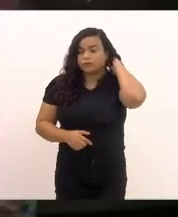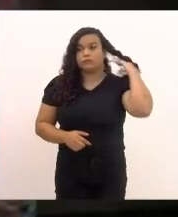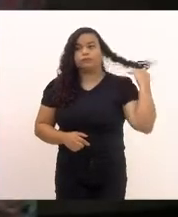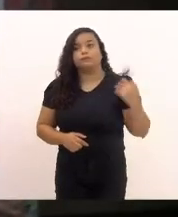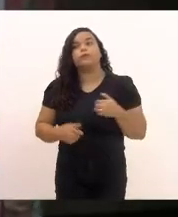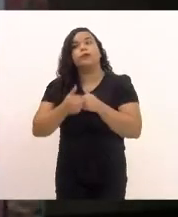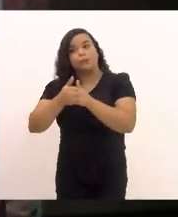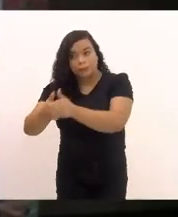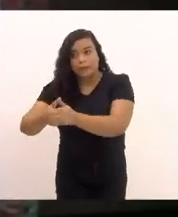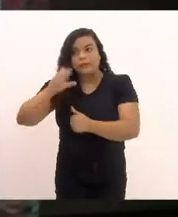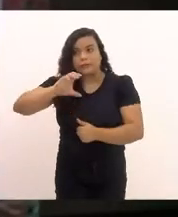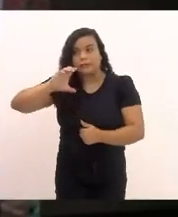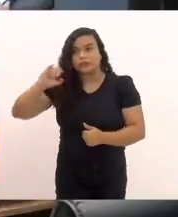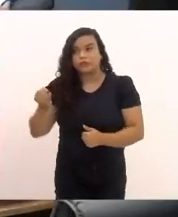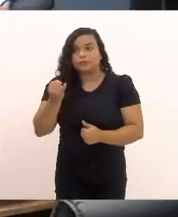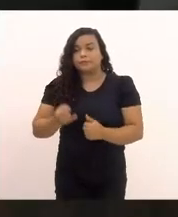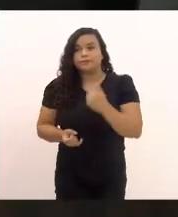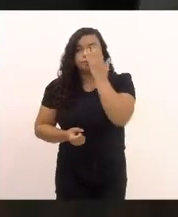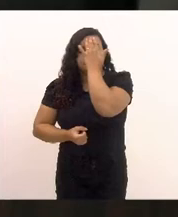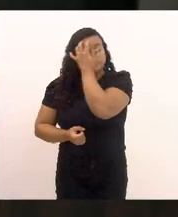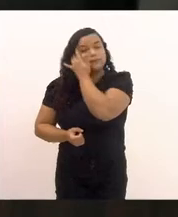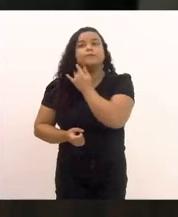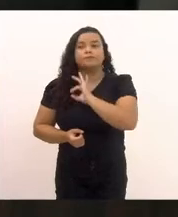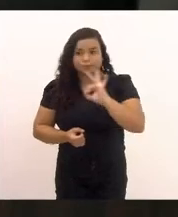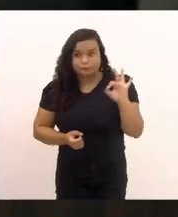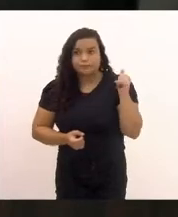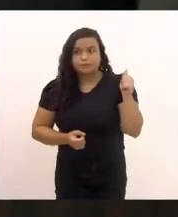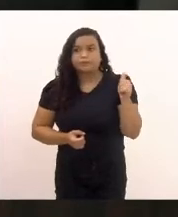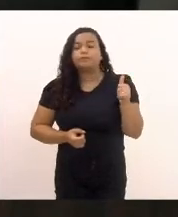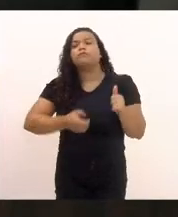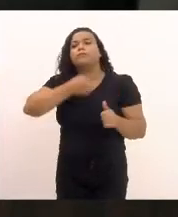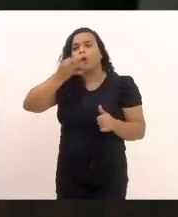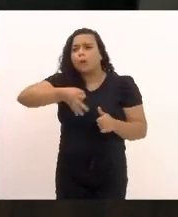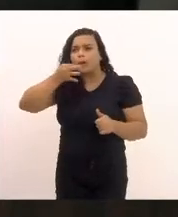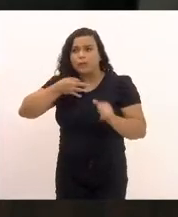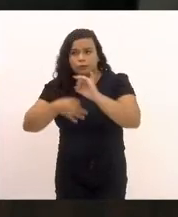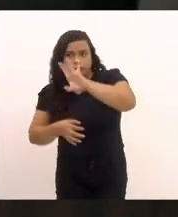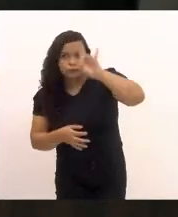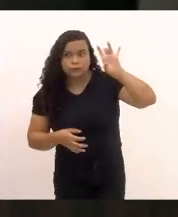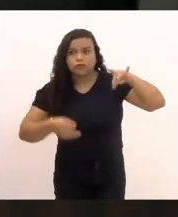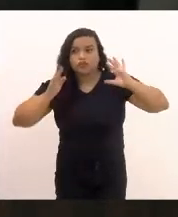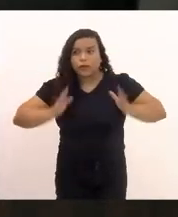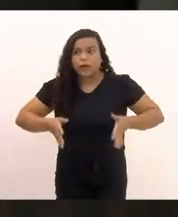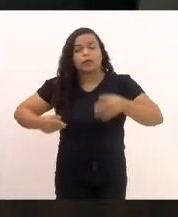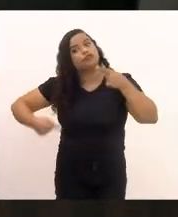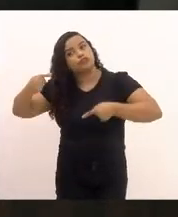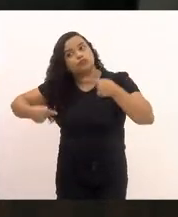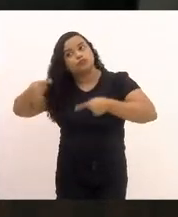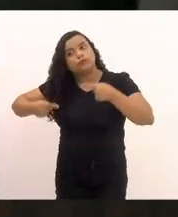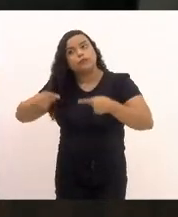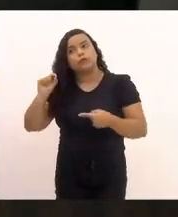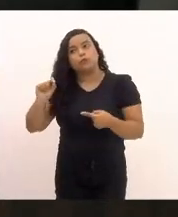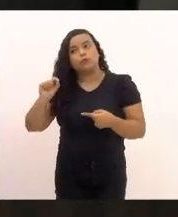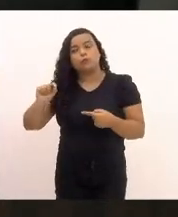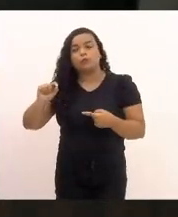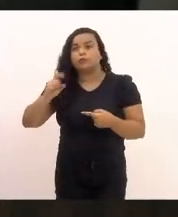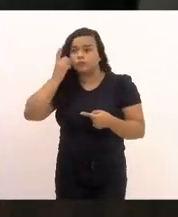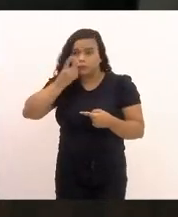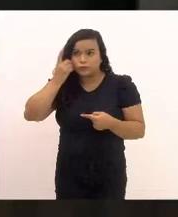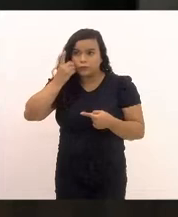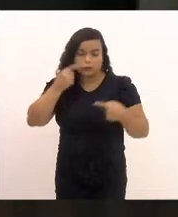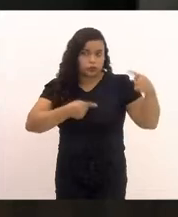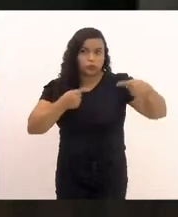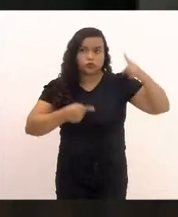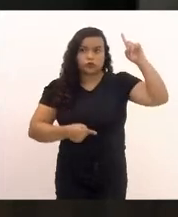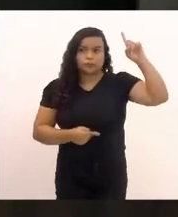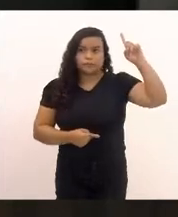Acompanha a CCJ. Obrigado, deputado. Com os pareceres emitidos, em discussão. Deputado Valdeque Carneiro,